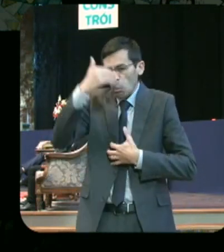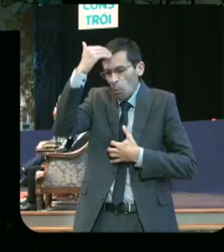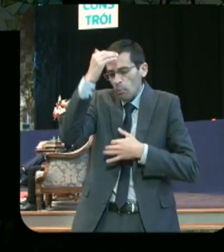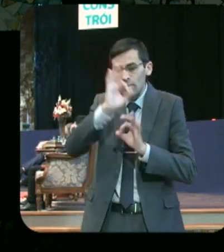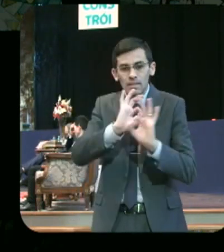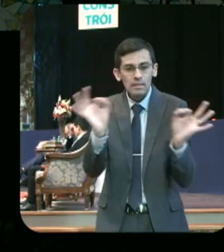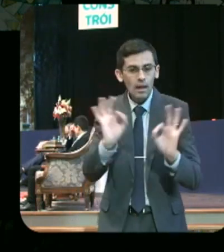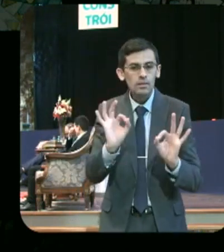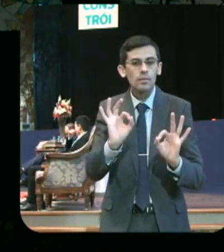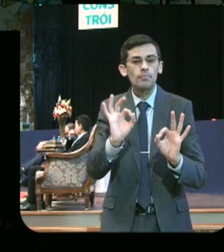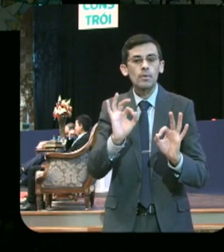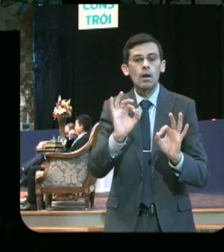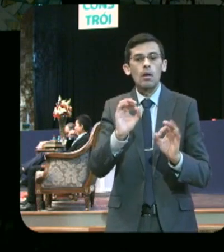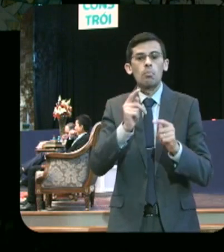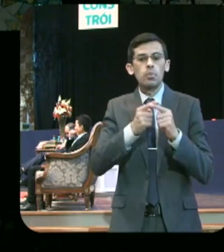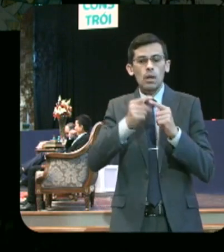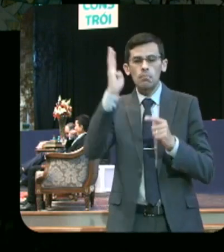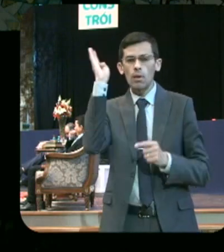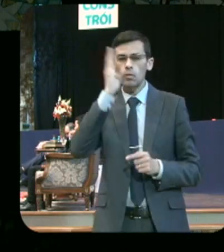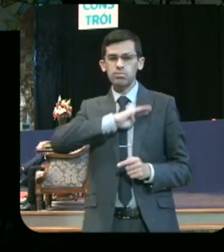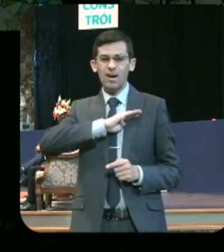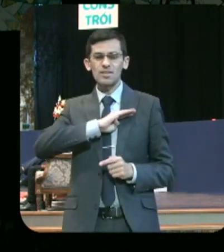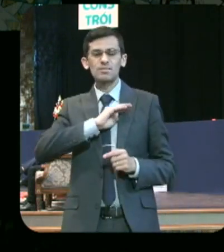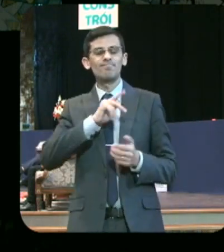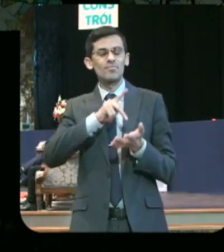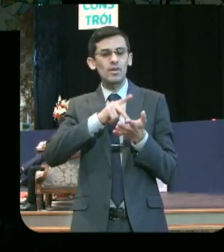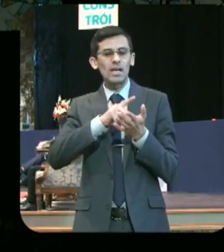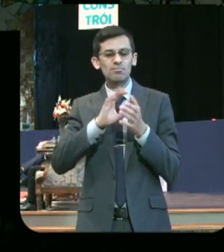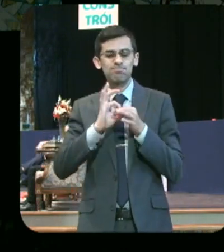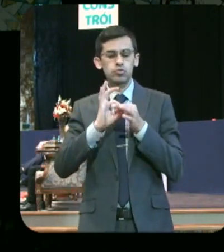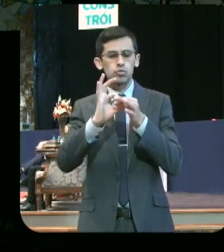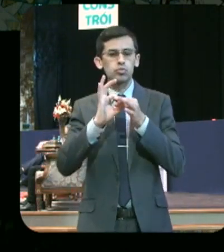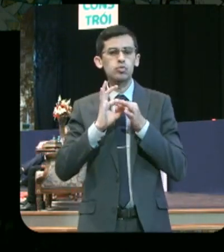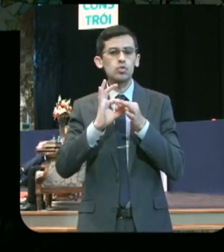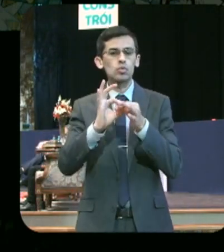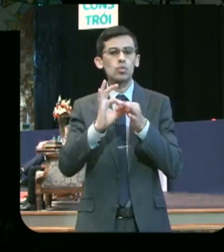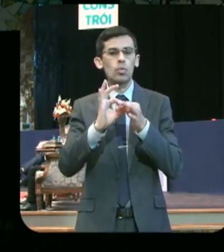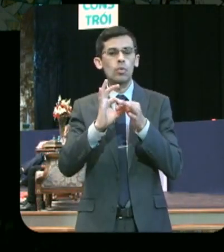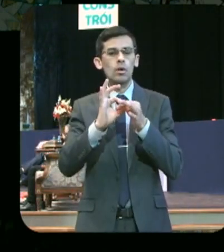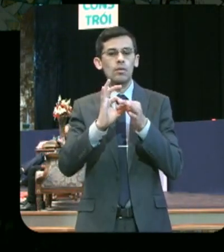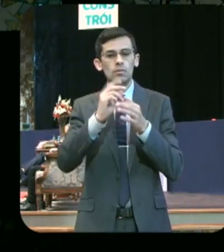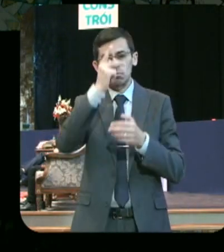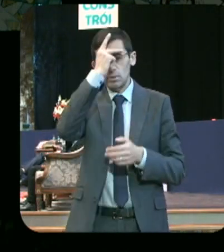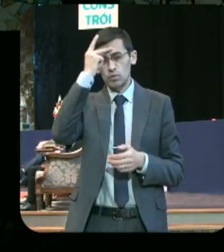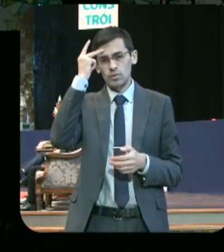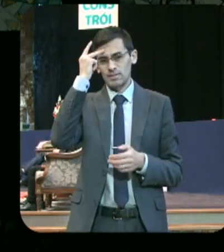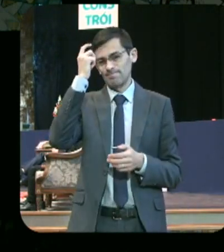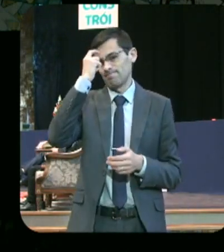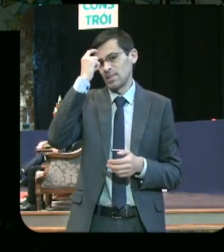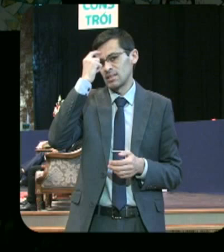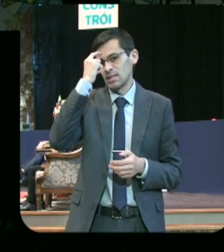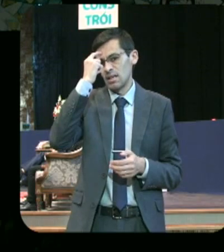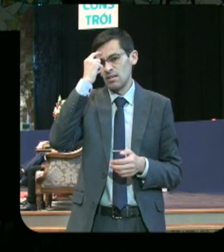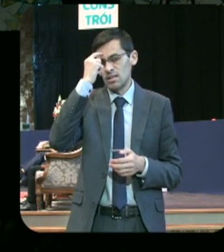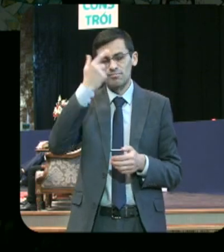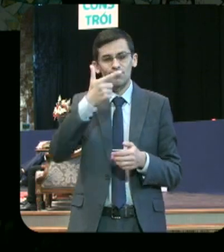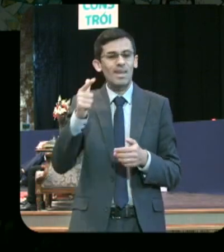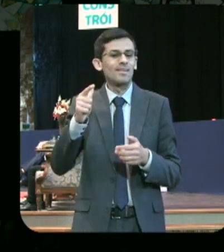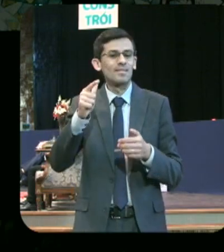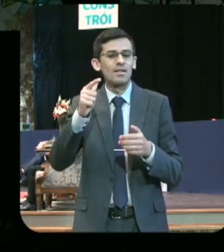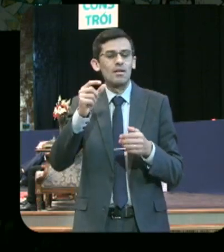escrúpulos. A iniquidade está normalmente relacionada com o cinismo e a falta de